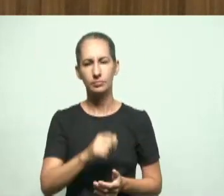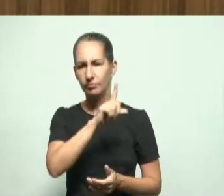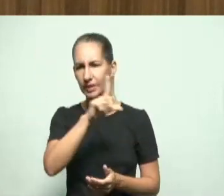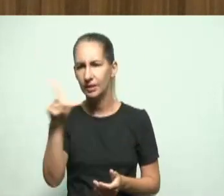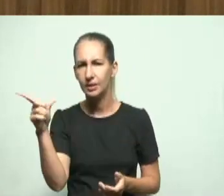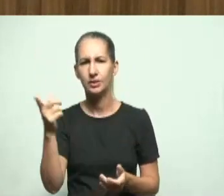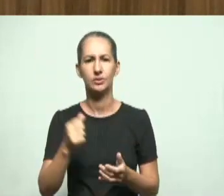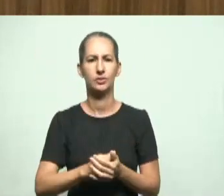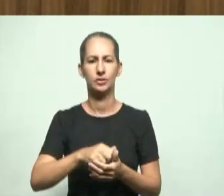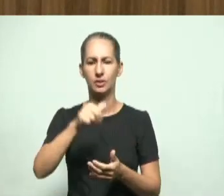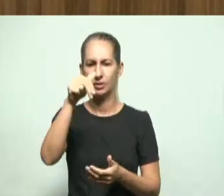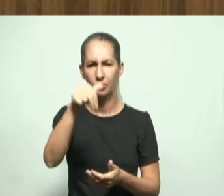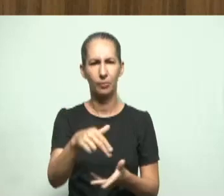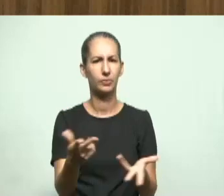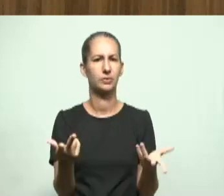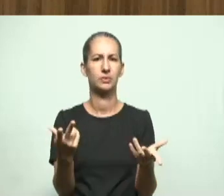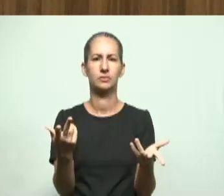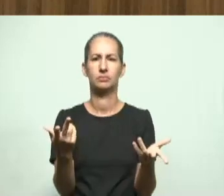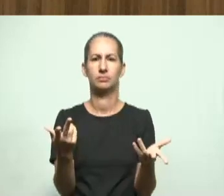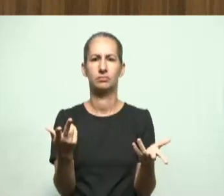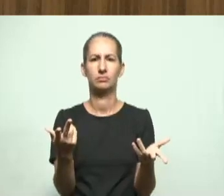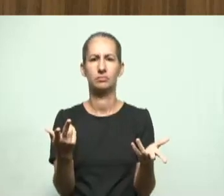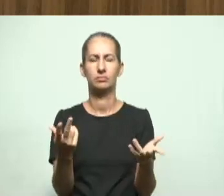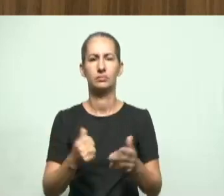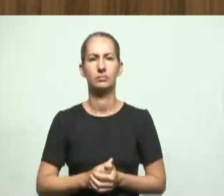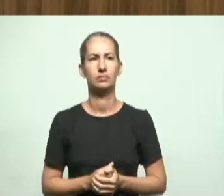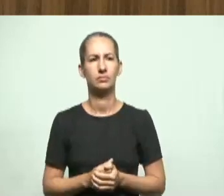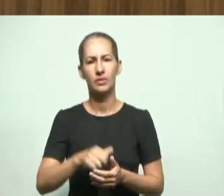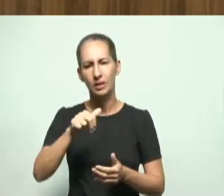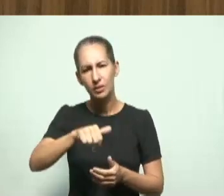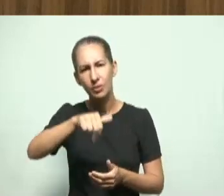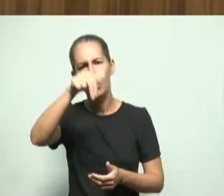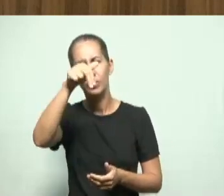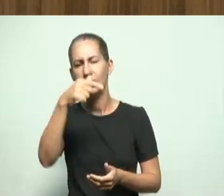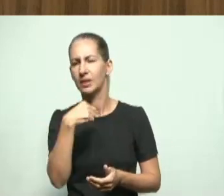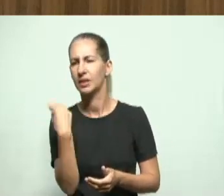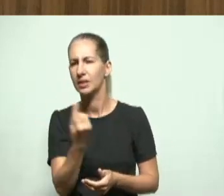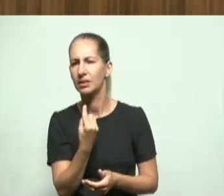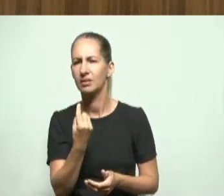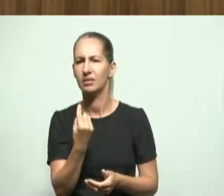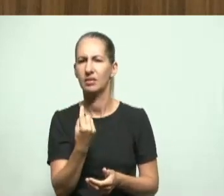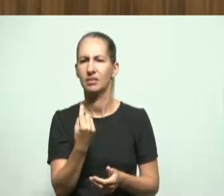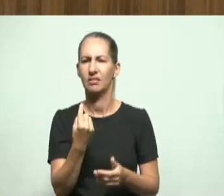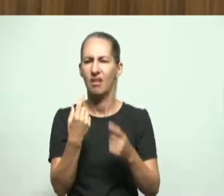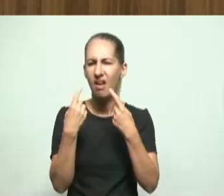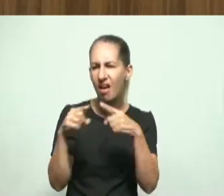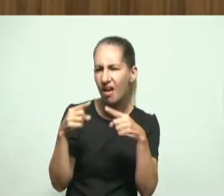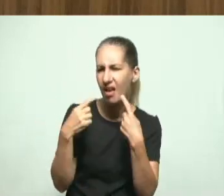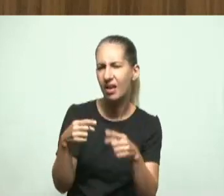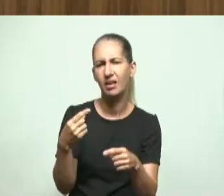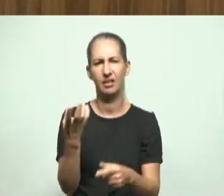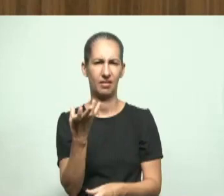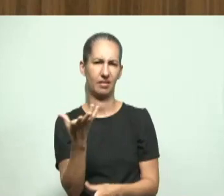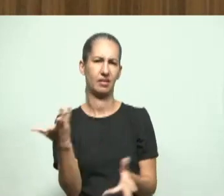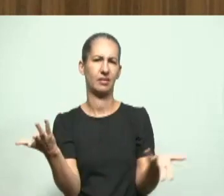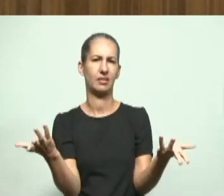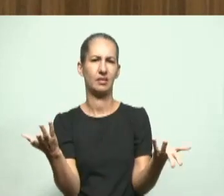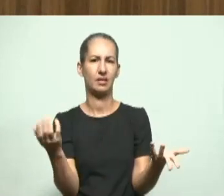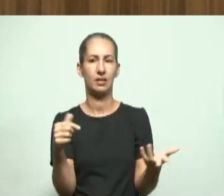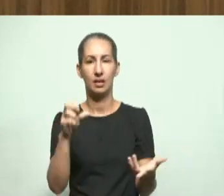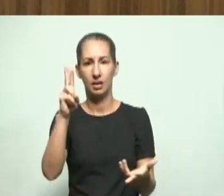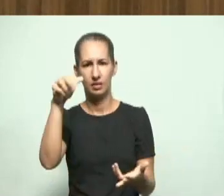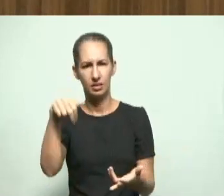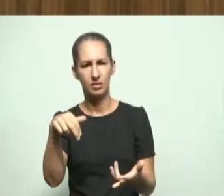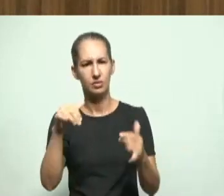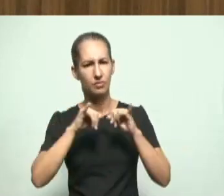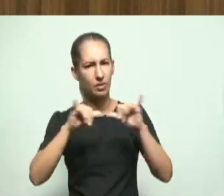Zona Norte. Mas as pessoas querem chegar aqui nessa casa denegrindo. Eu vi uma fala uma vez de vereador antes, que